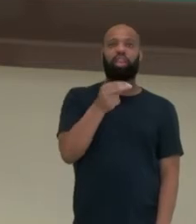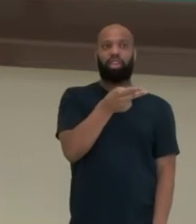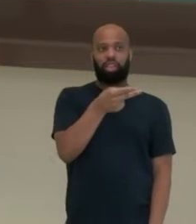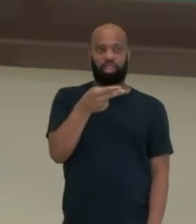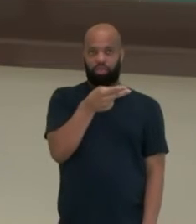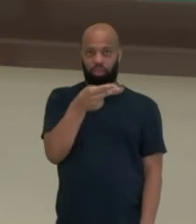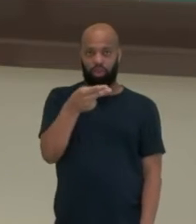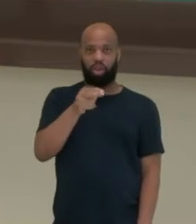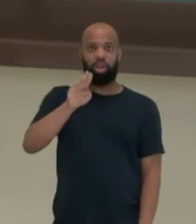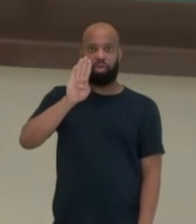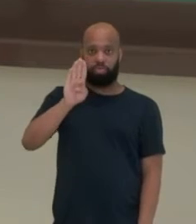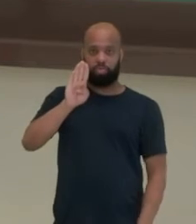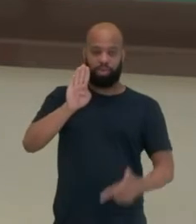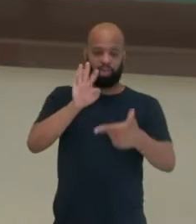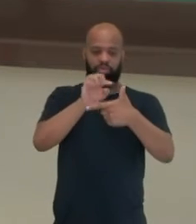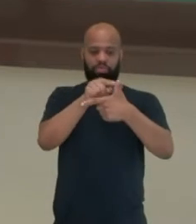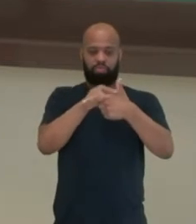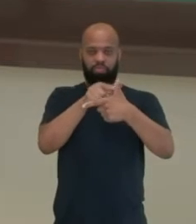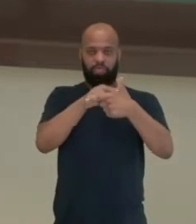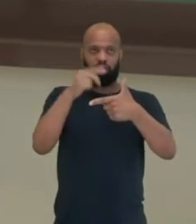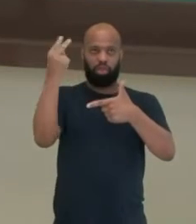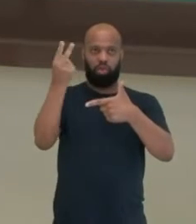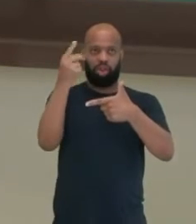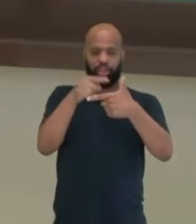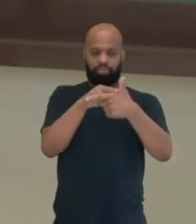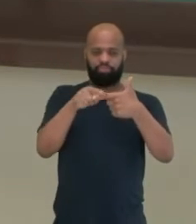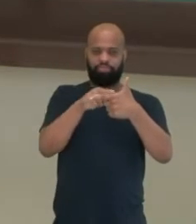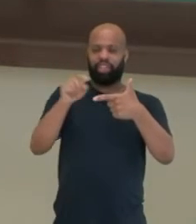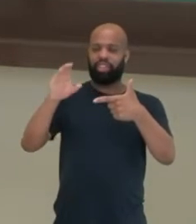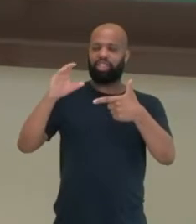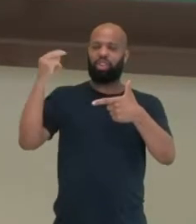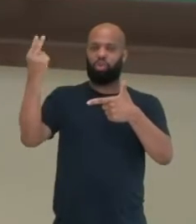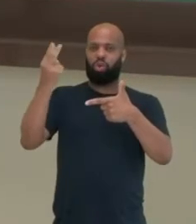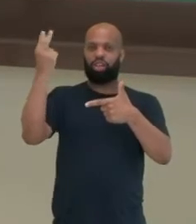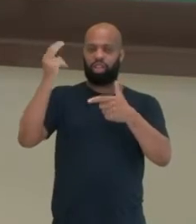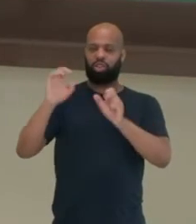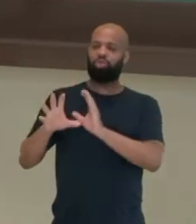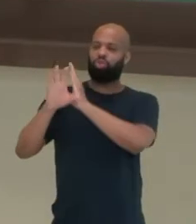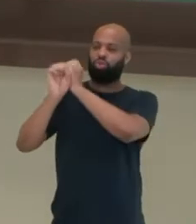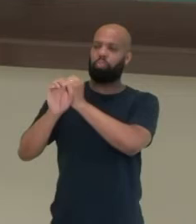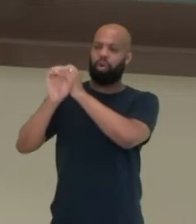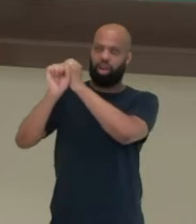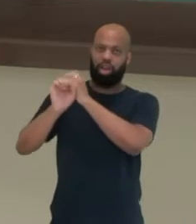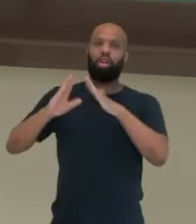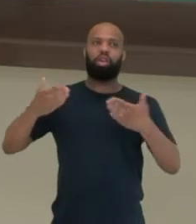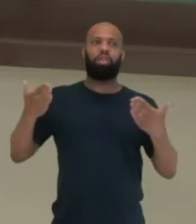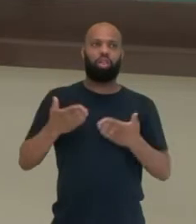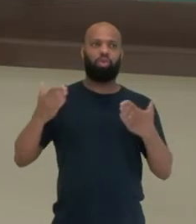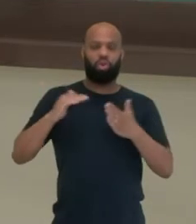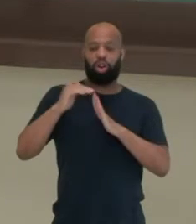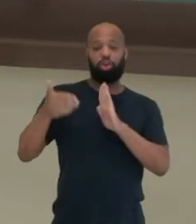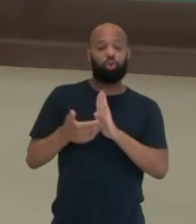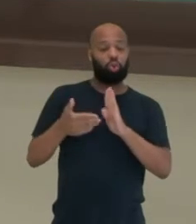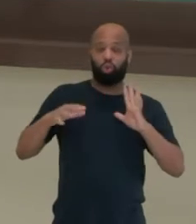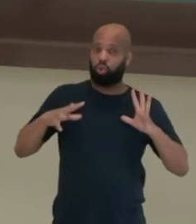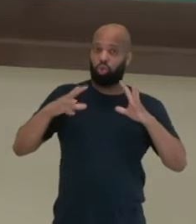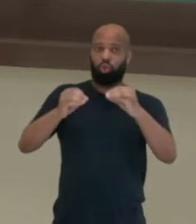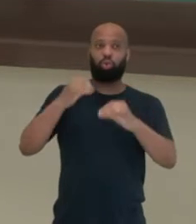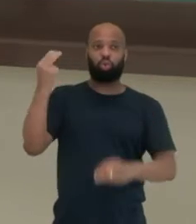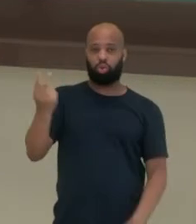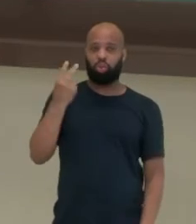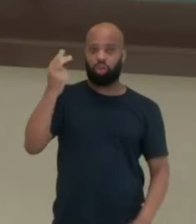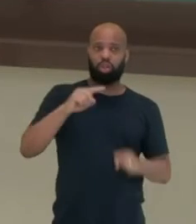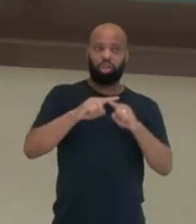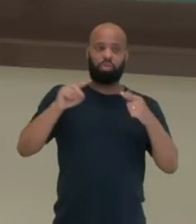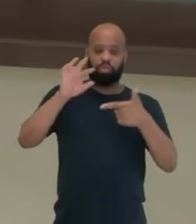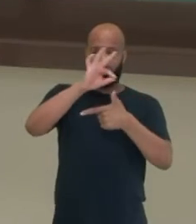bom? É igual a soma dos outros dois catetos ao quadrado. Então, nessa história, todo mundo está ao quadrado, só que a